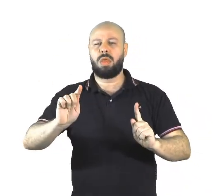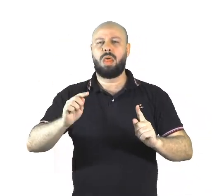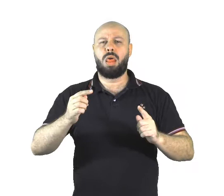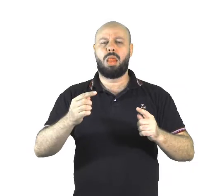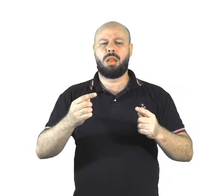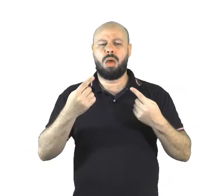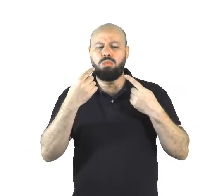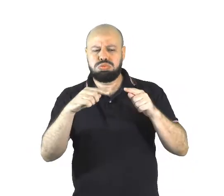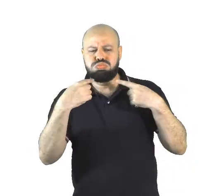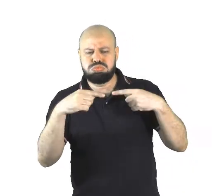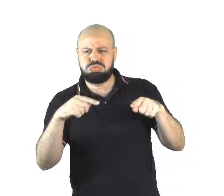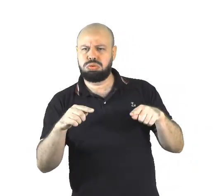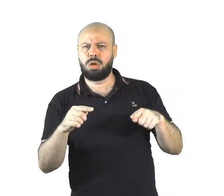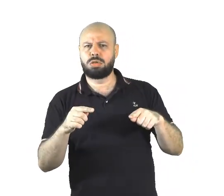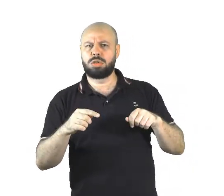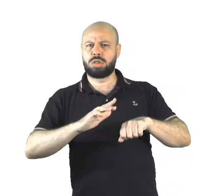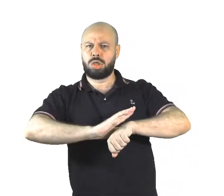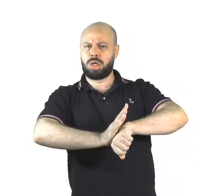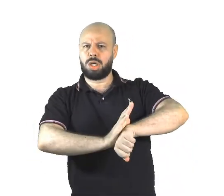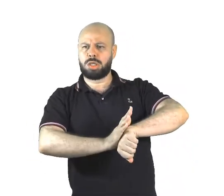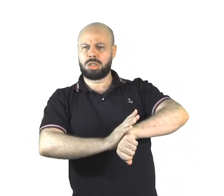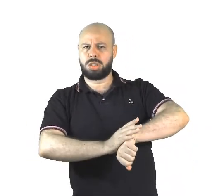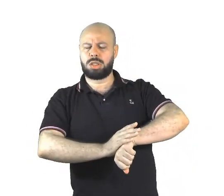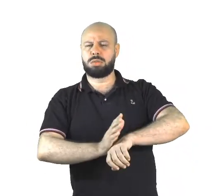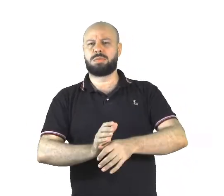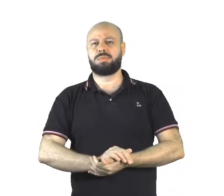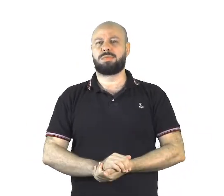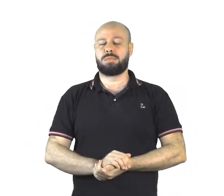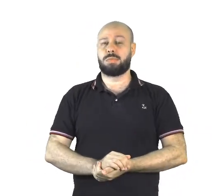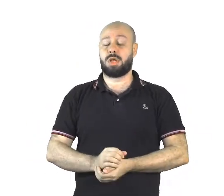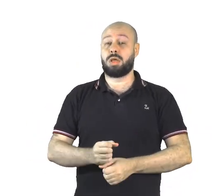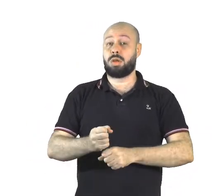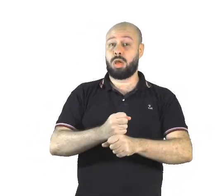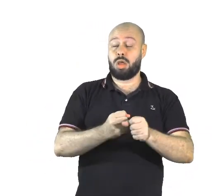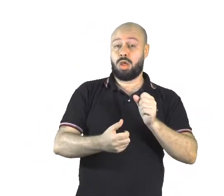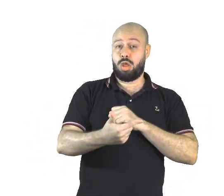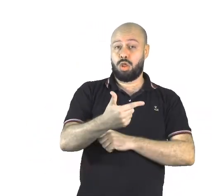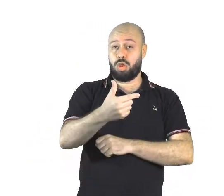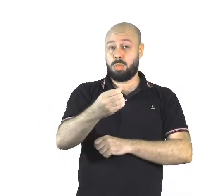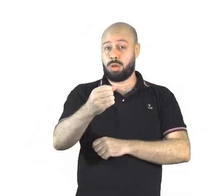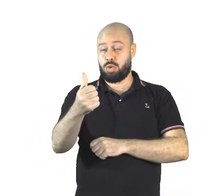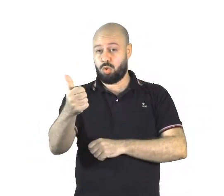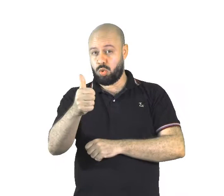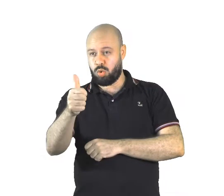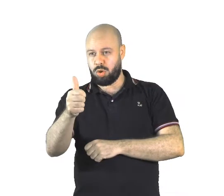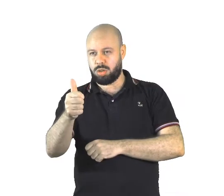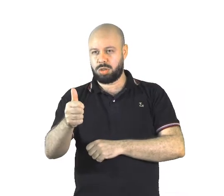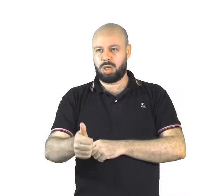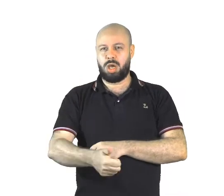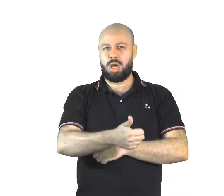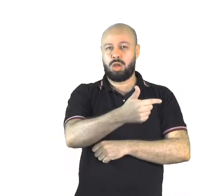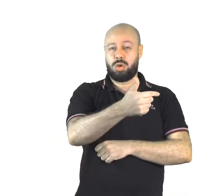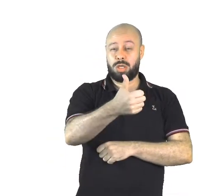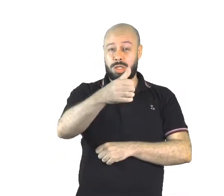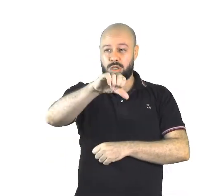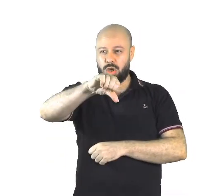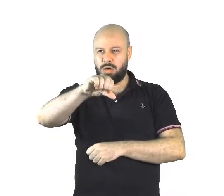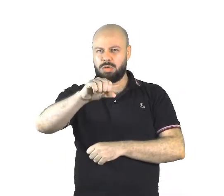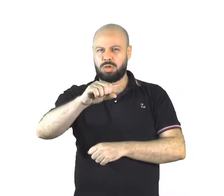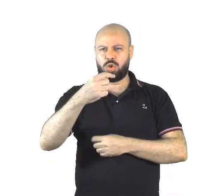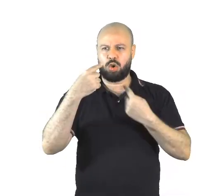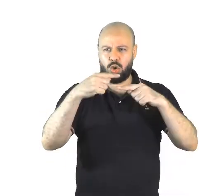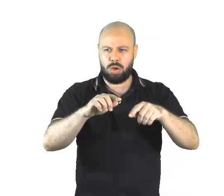de racismo, né? Em 2011, foram 219 denúncias.